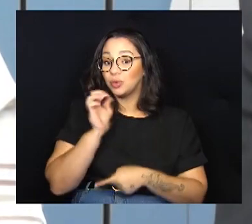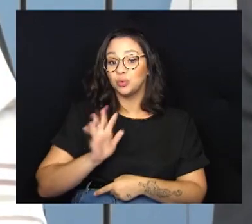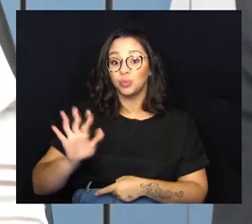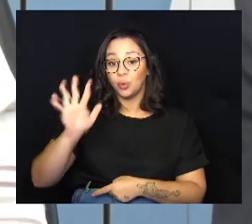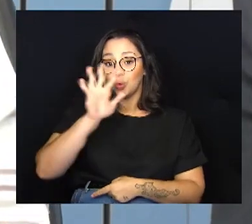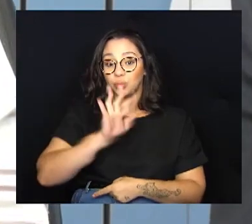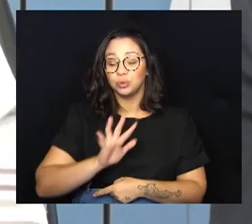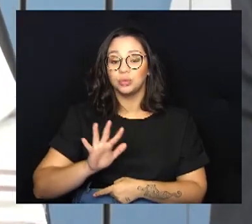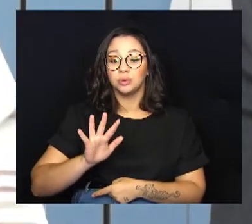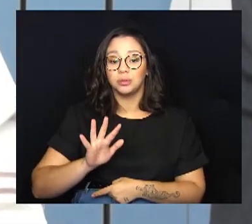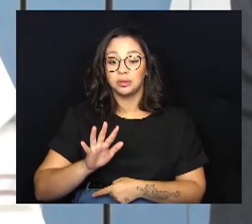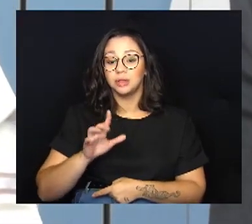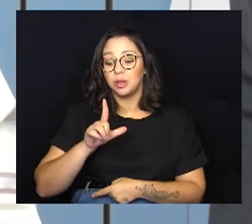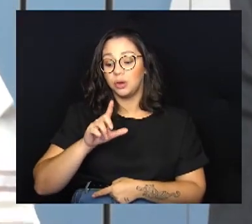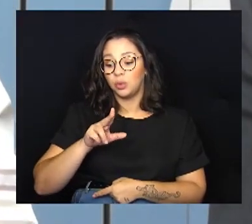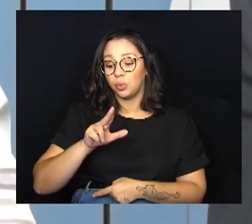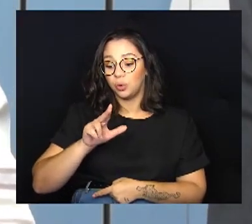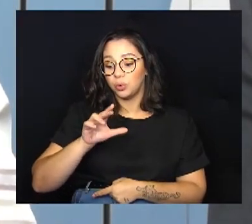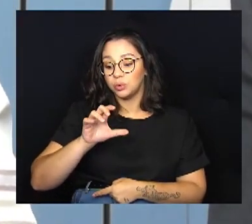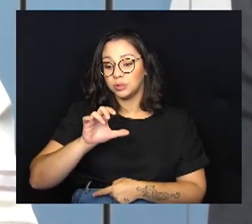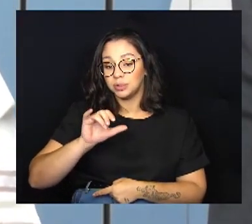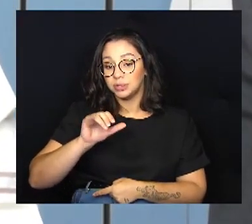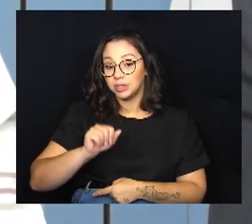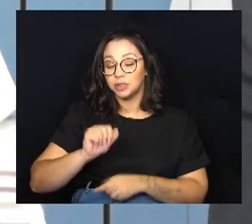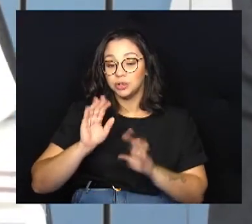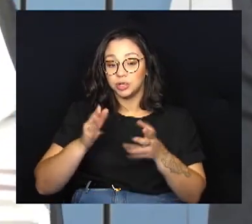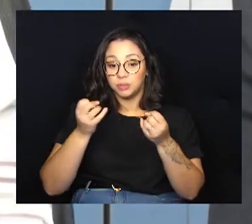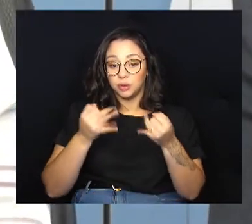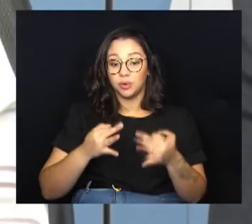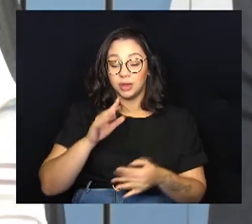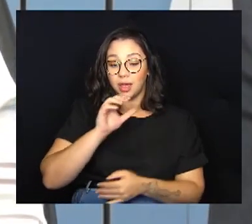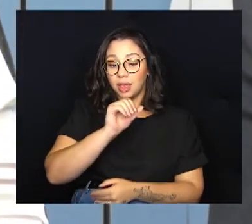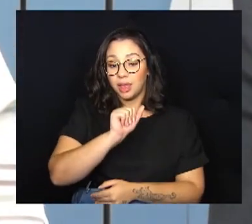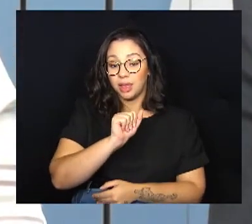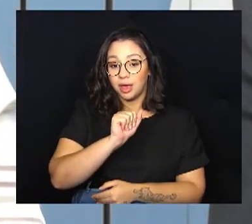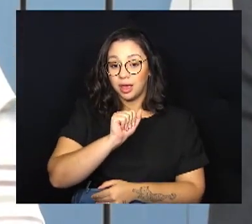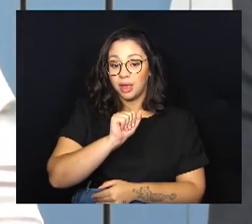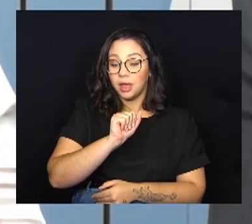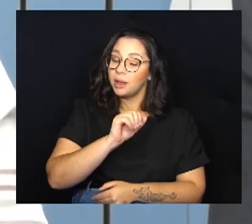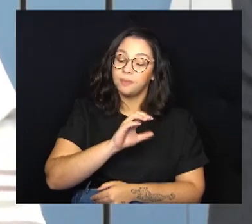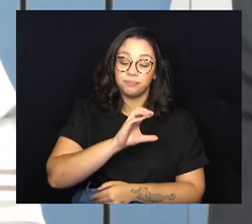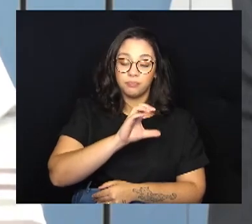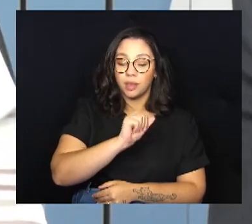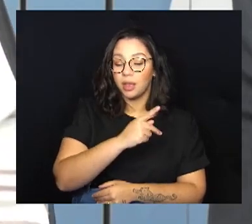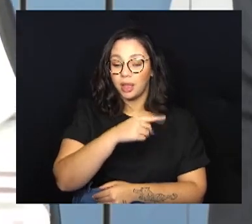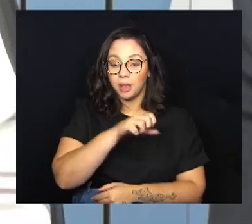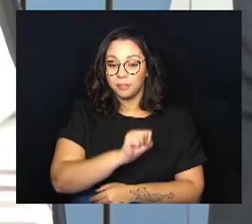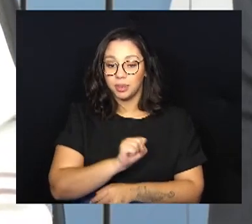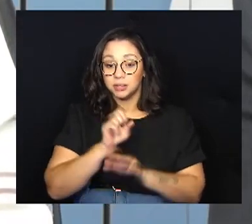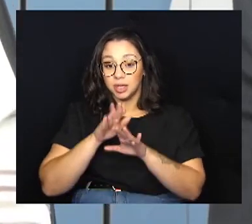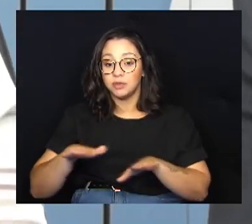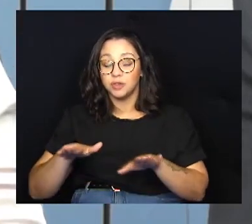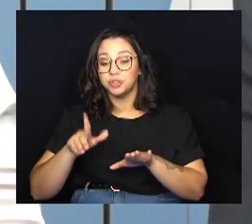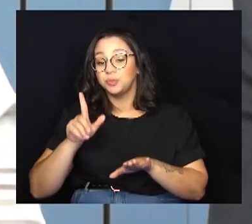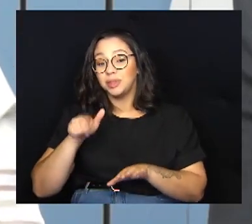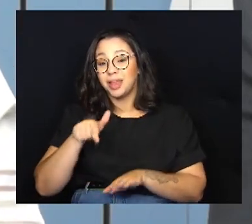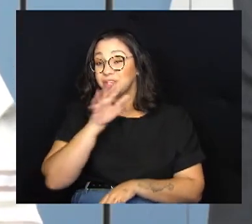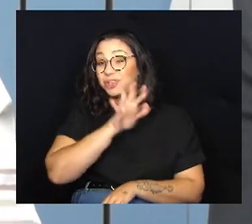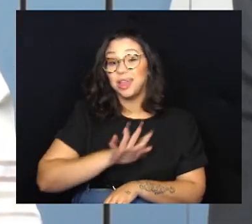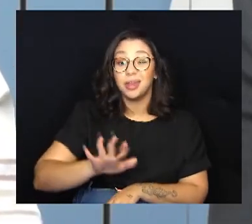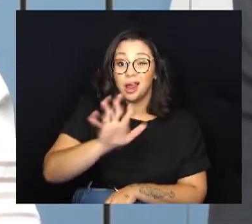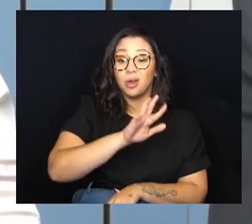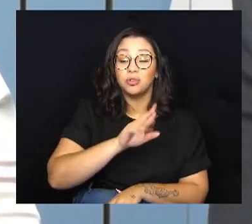um plano para a cidade. É isso que eu ia perguntar, então aproveitar a Marilda. Marilda, primeiro explica um pouquinho para o